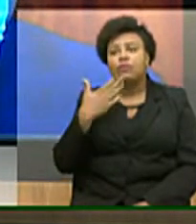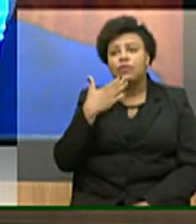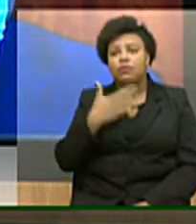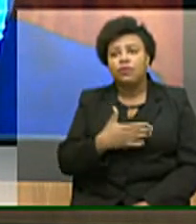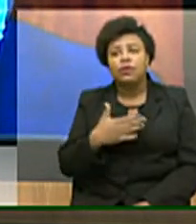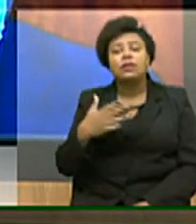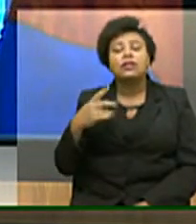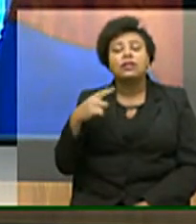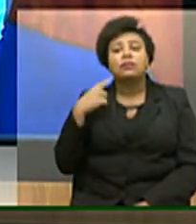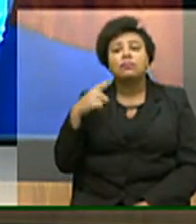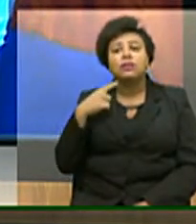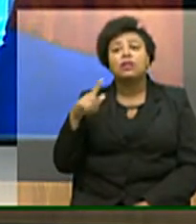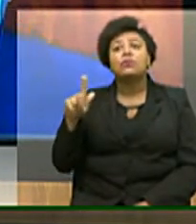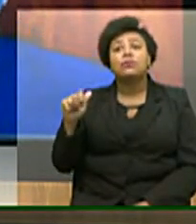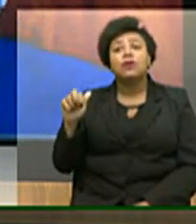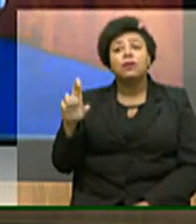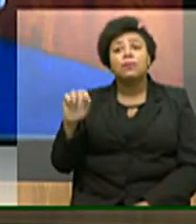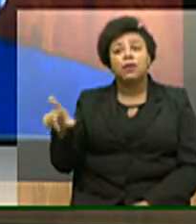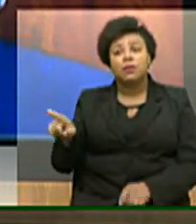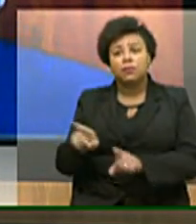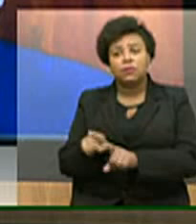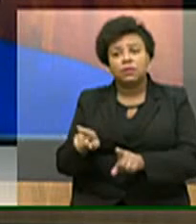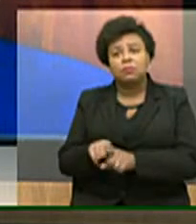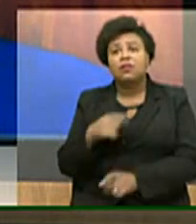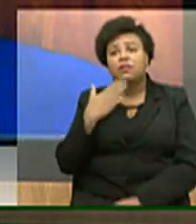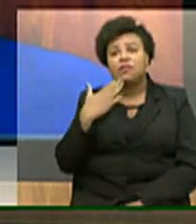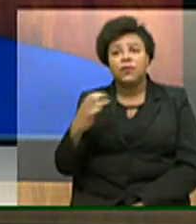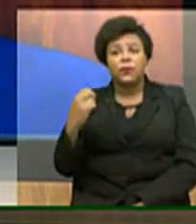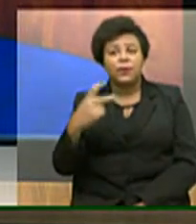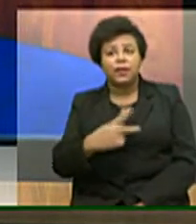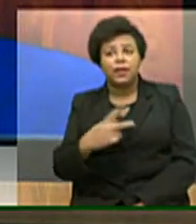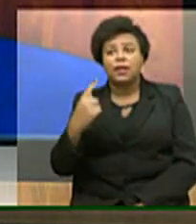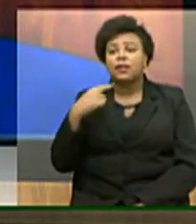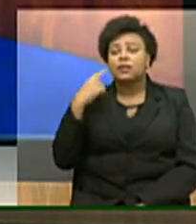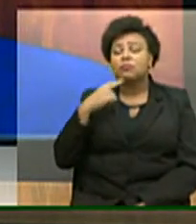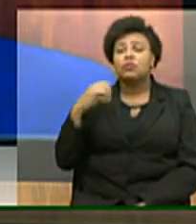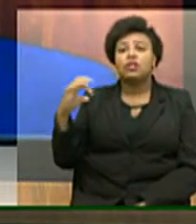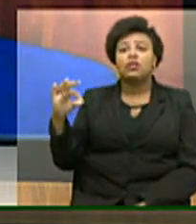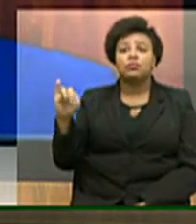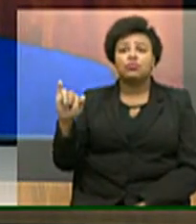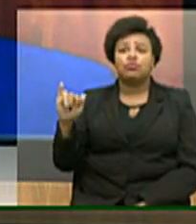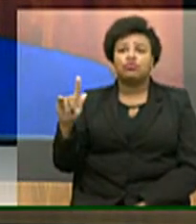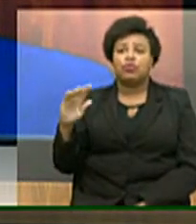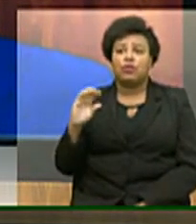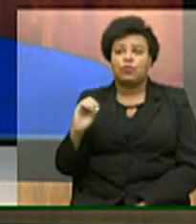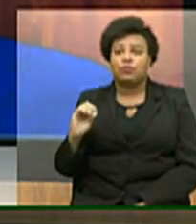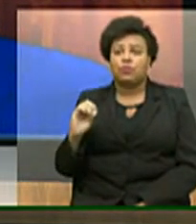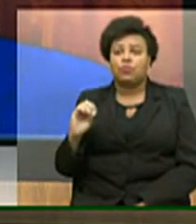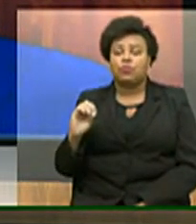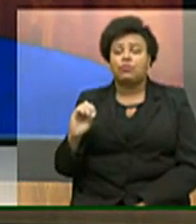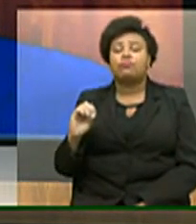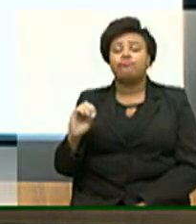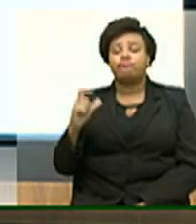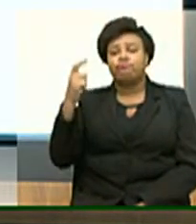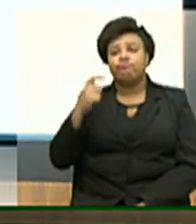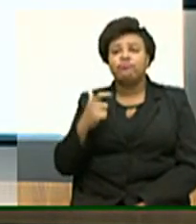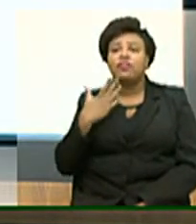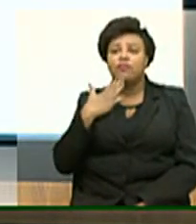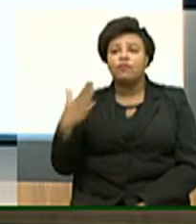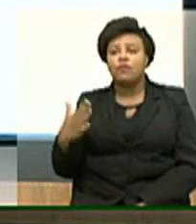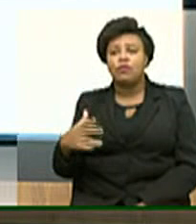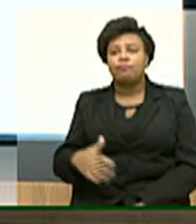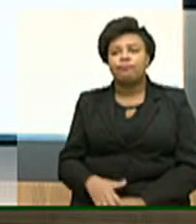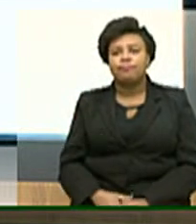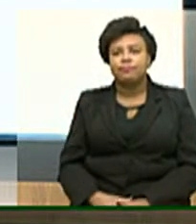presidente. Presidente, Gabriel, favorável. Favorável, Gabriel, ok. Deputado Thiago Simon. Deputado Thiago, favorável,